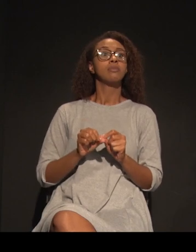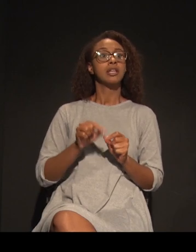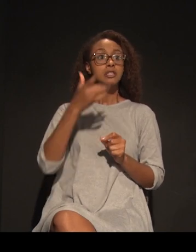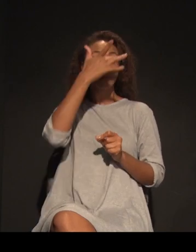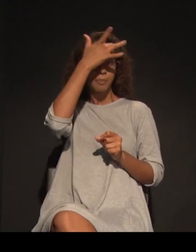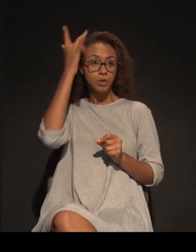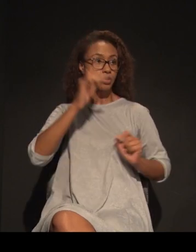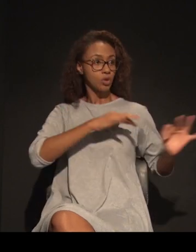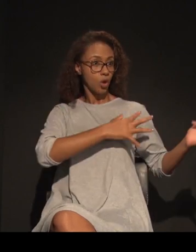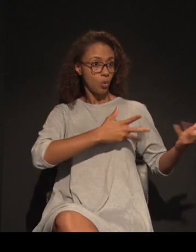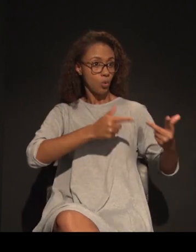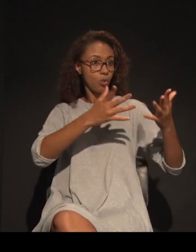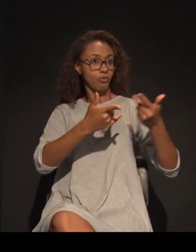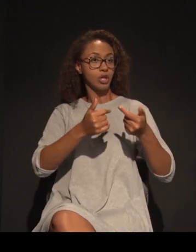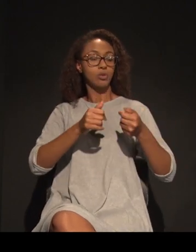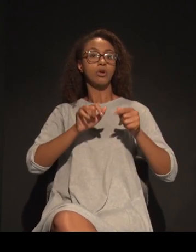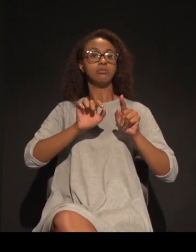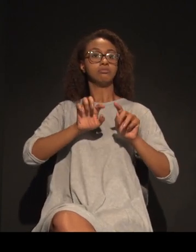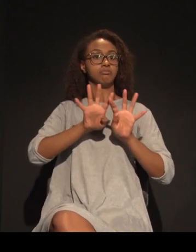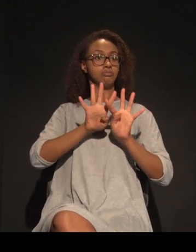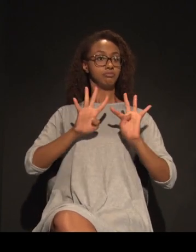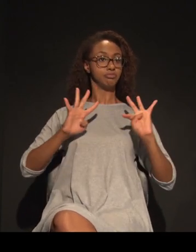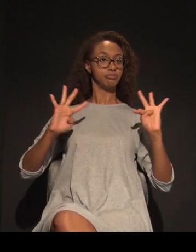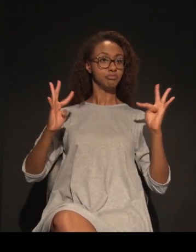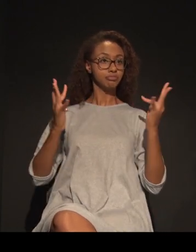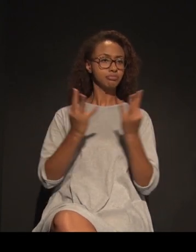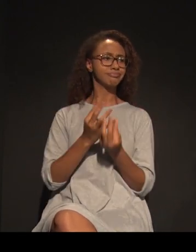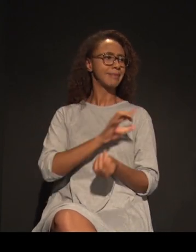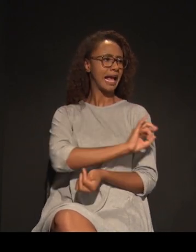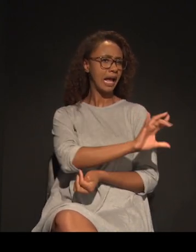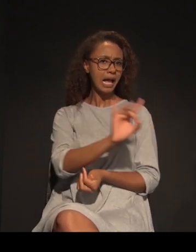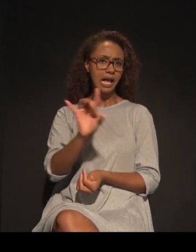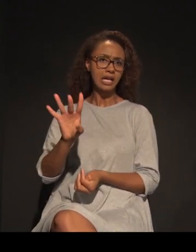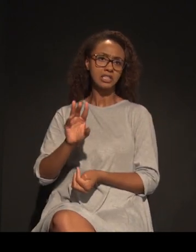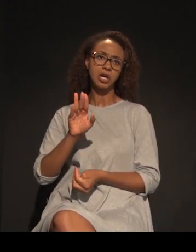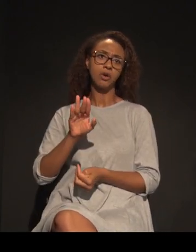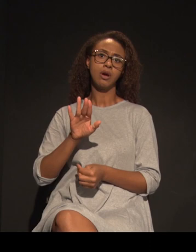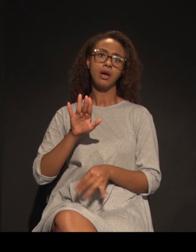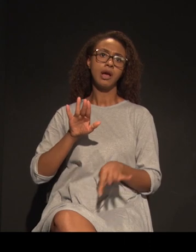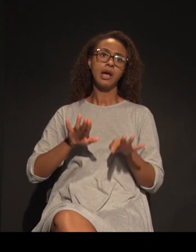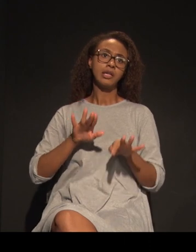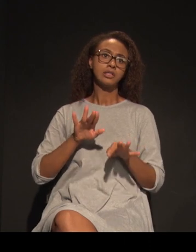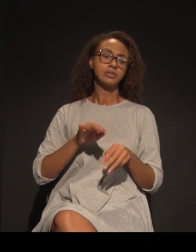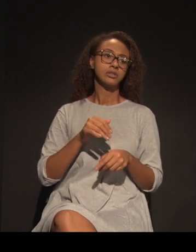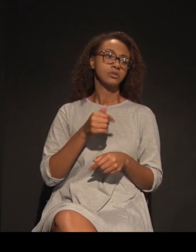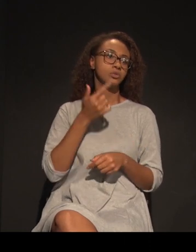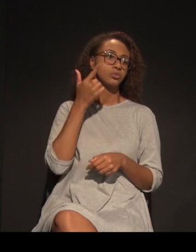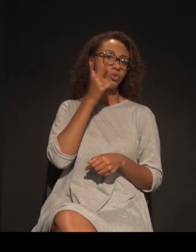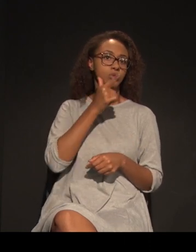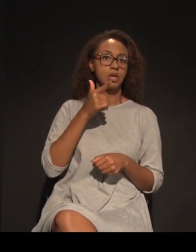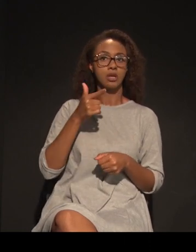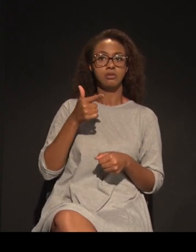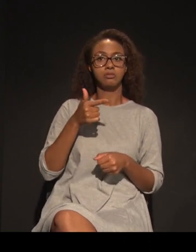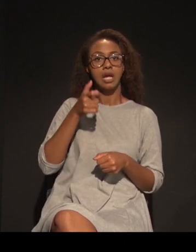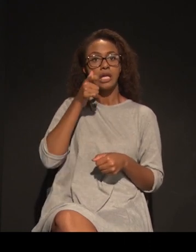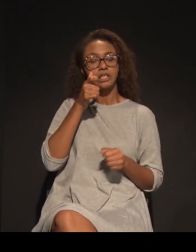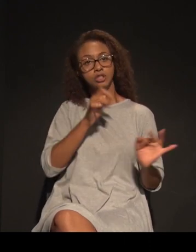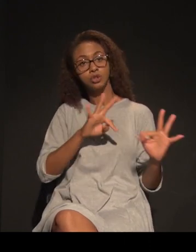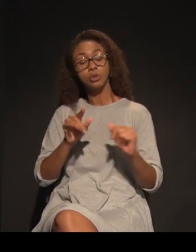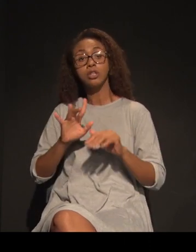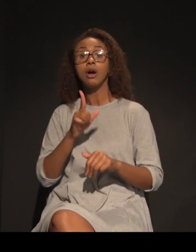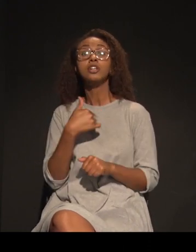pra que cá vocês que estão aqui alguns certamente não ficam na mesa seguinte tá então a gente vai fazer para